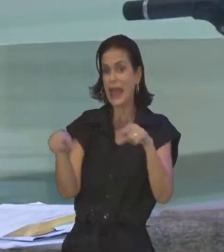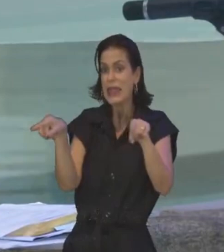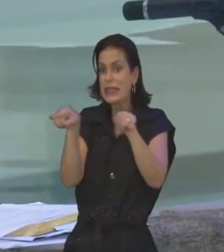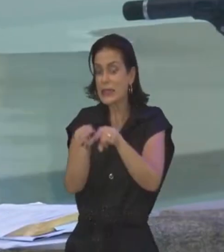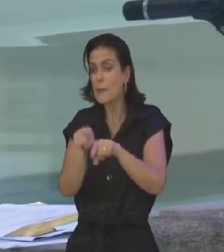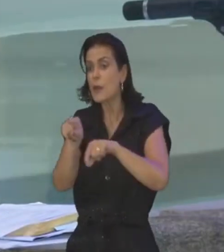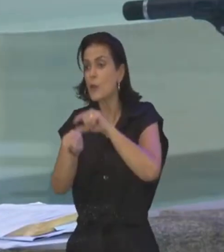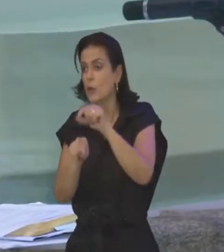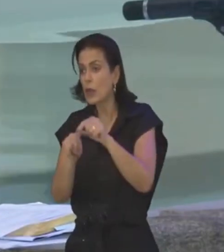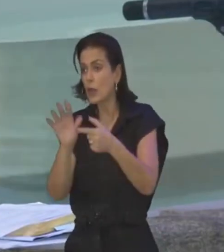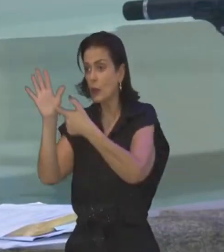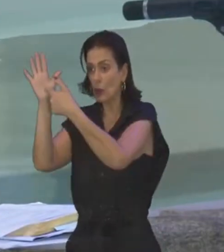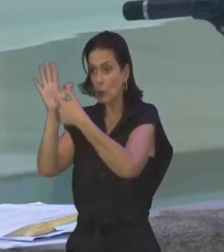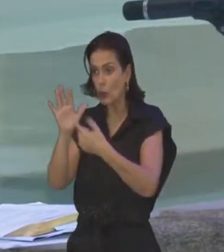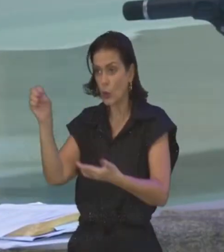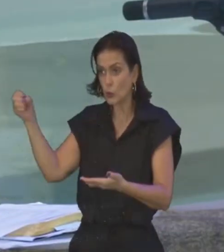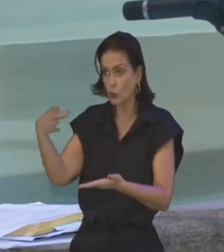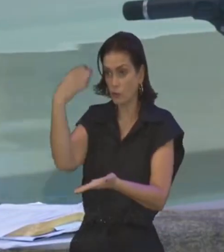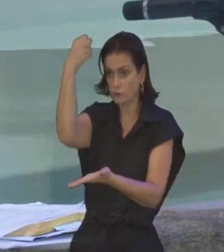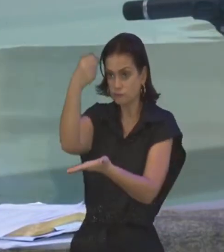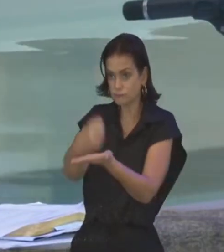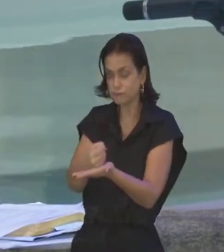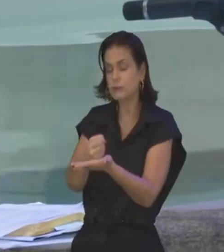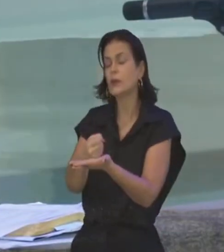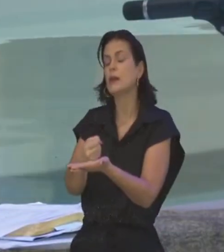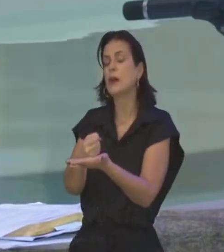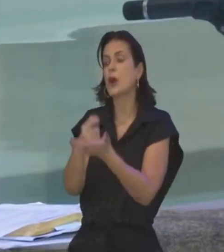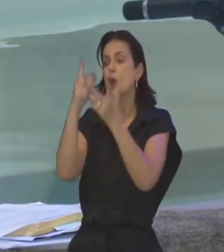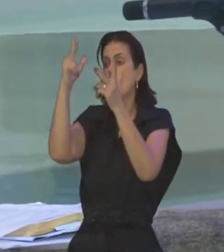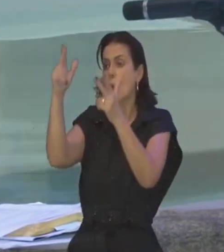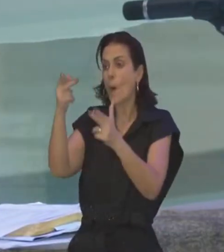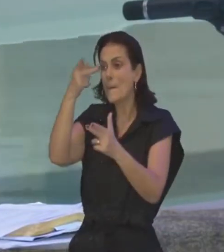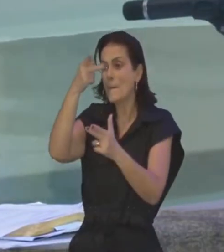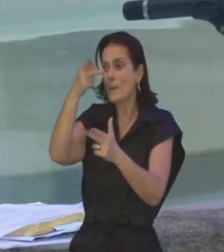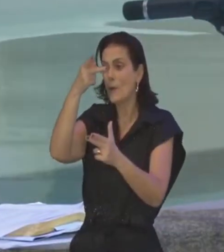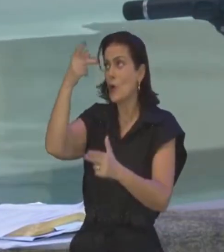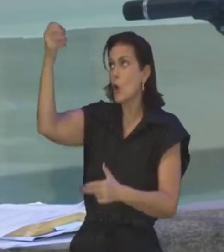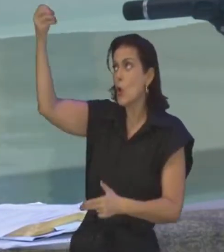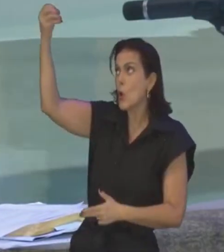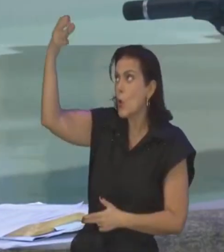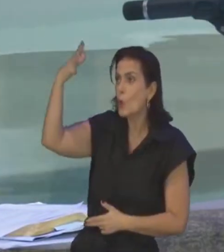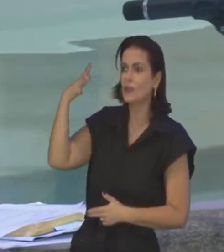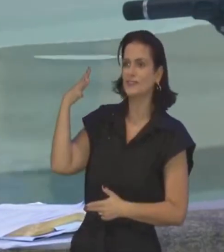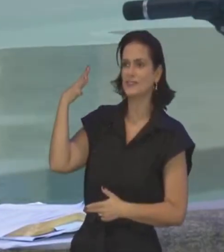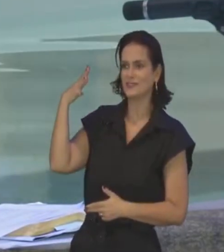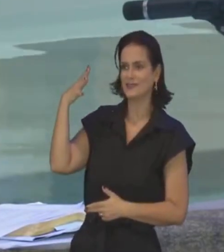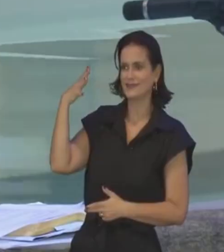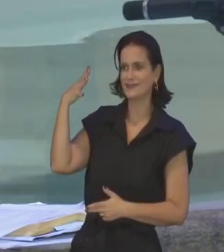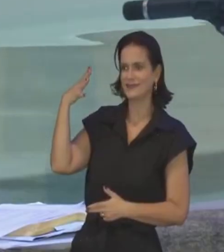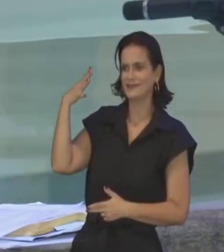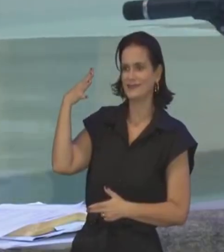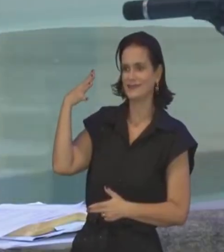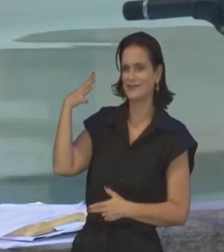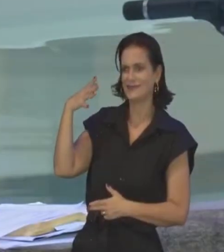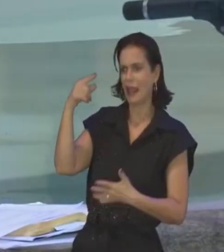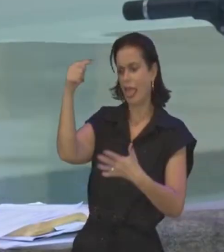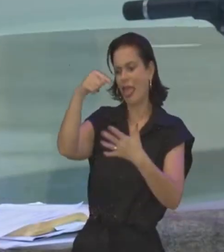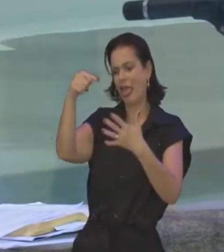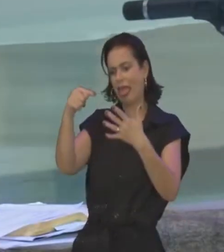se apresenta no Novo Testamento como aquele que é luz, e muitos